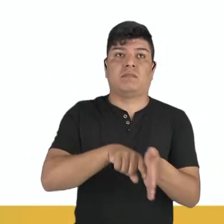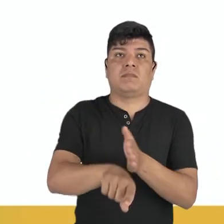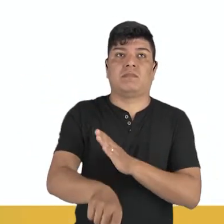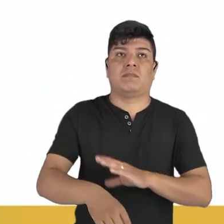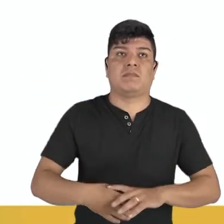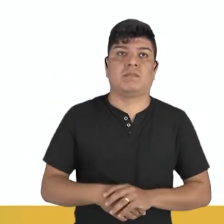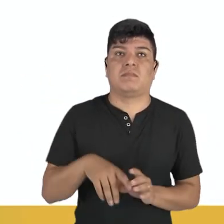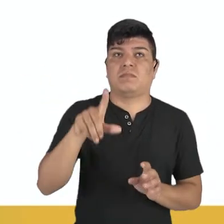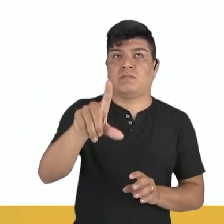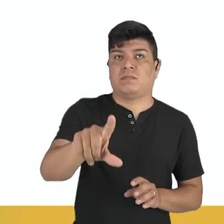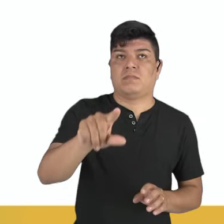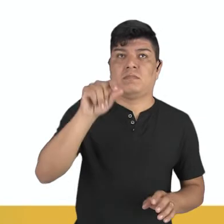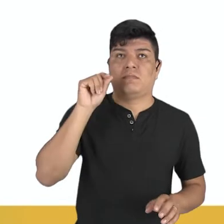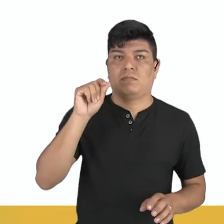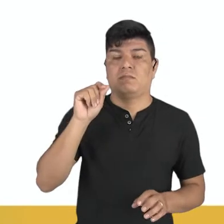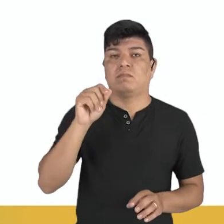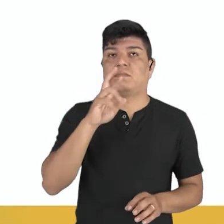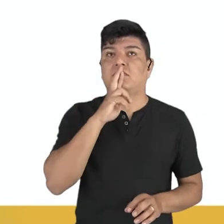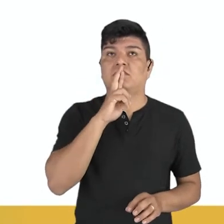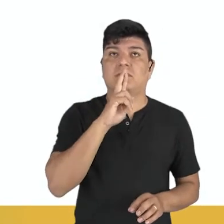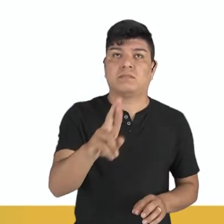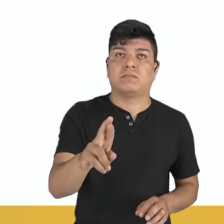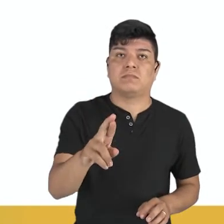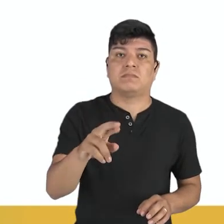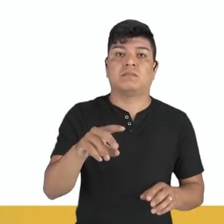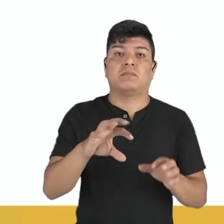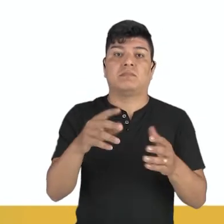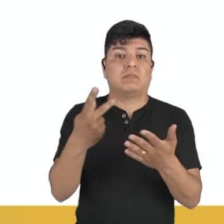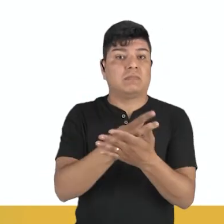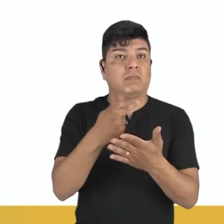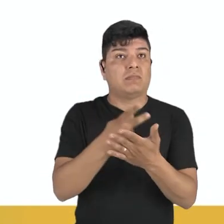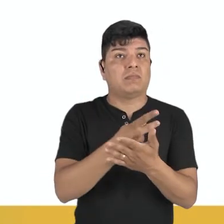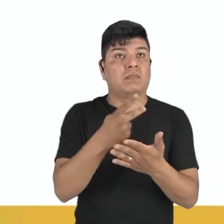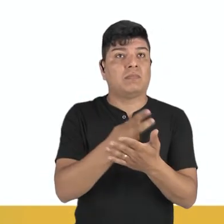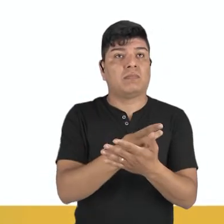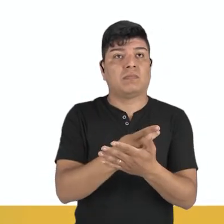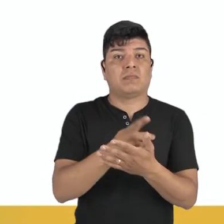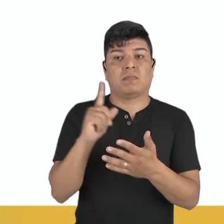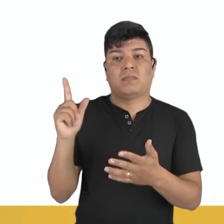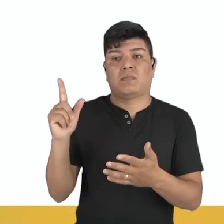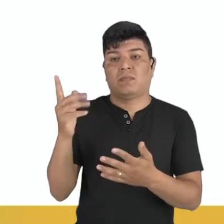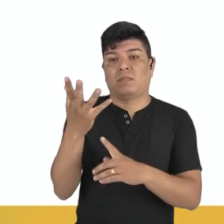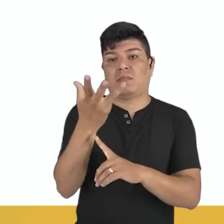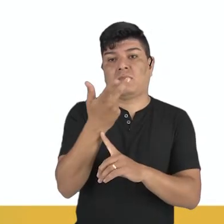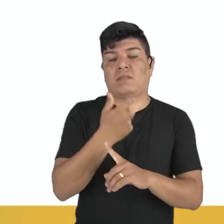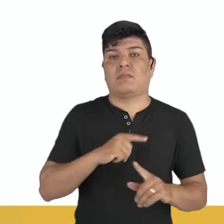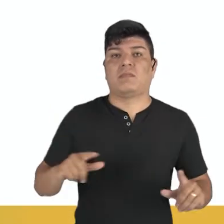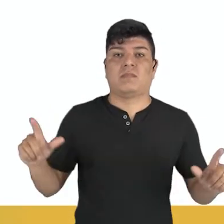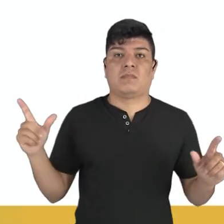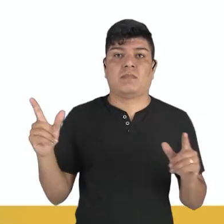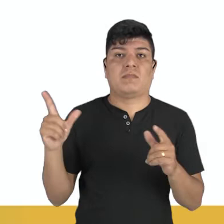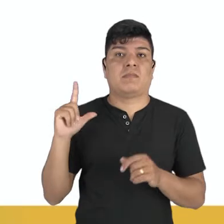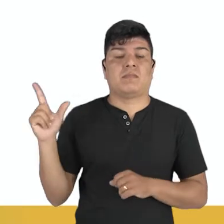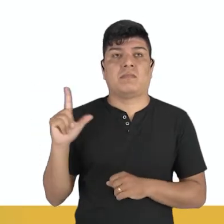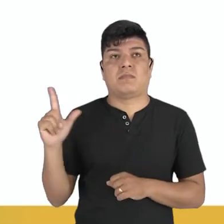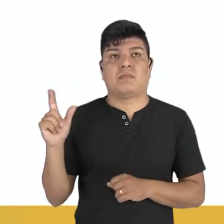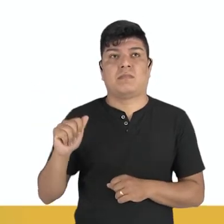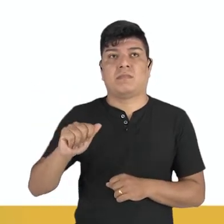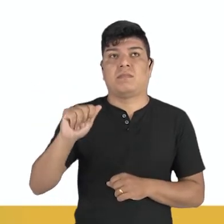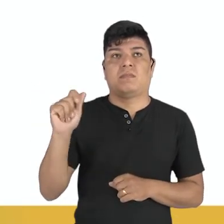só Márcia alternativa que apresenta O equívoco com relação a arte literária a a